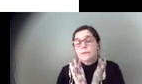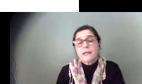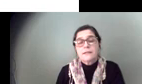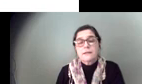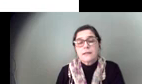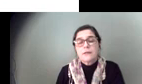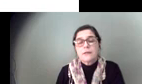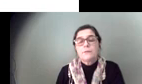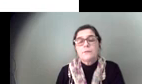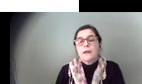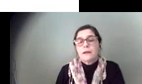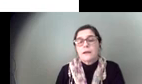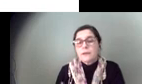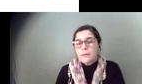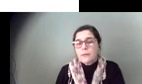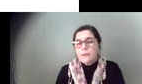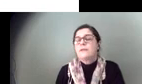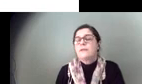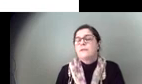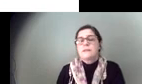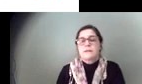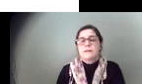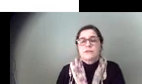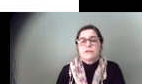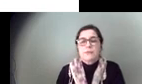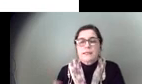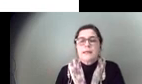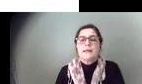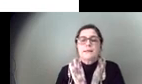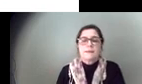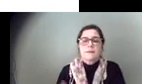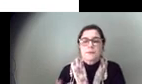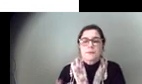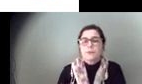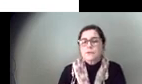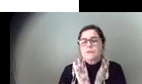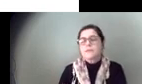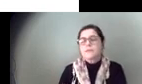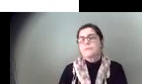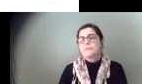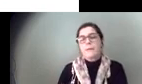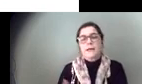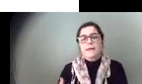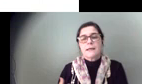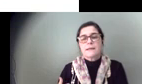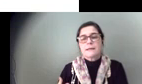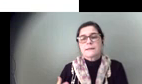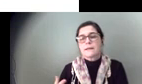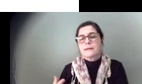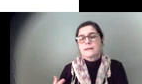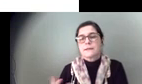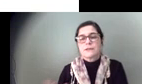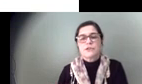né, voltadas que tenham mais relevância, que sejam mais claras, que possam ser